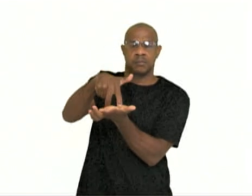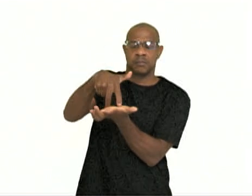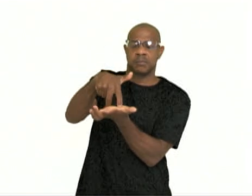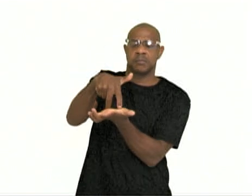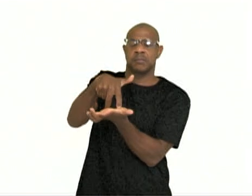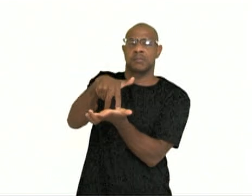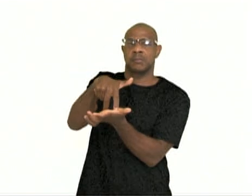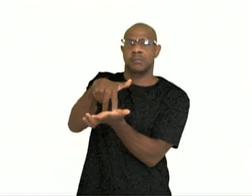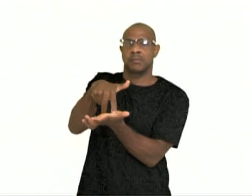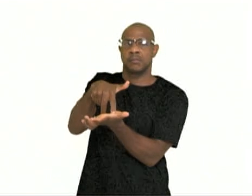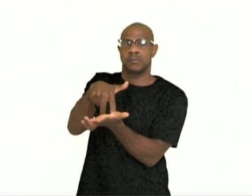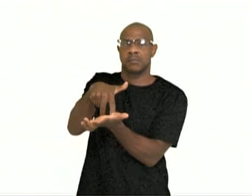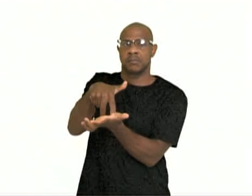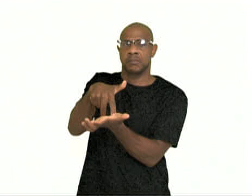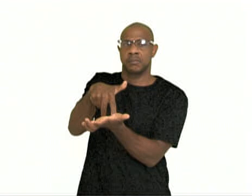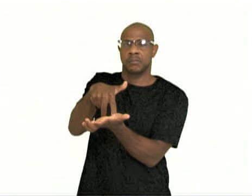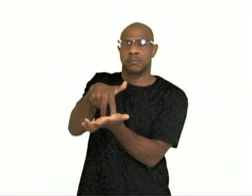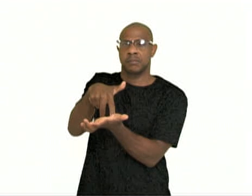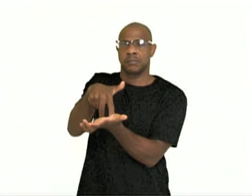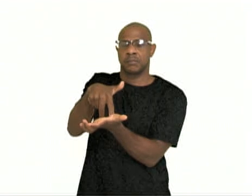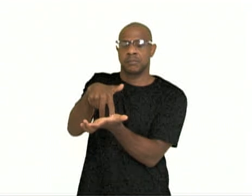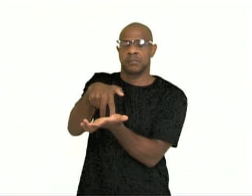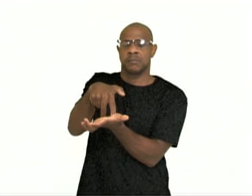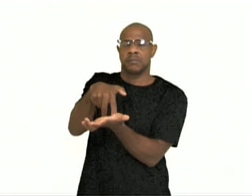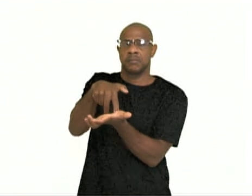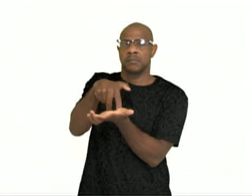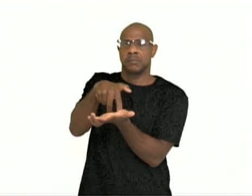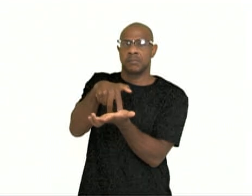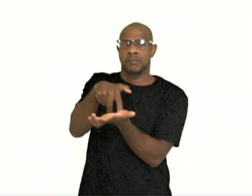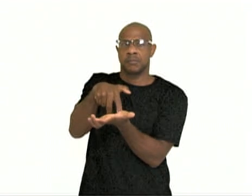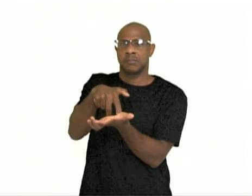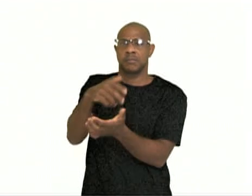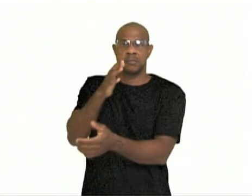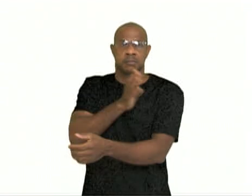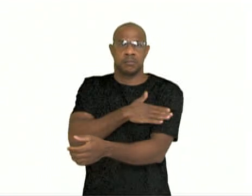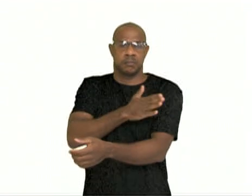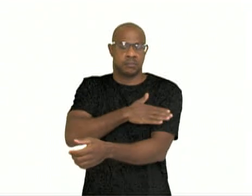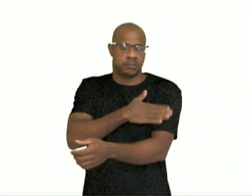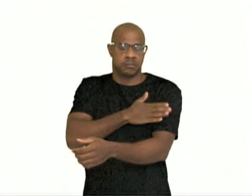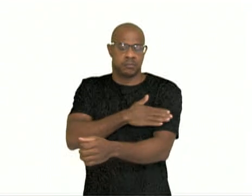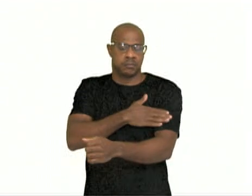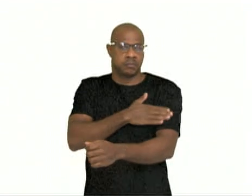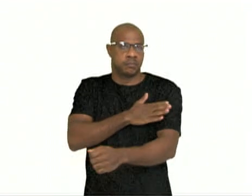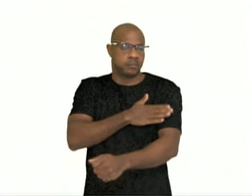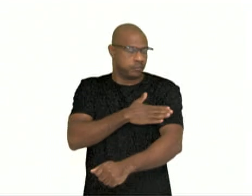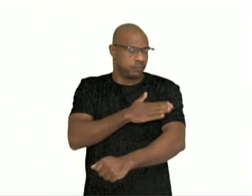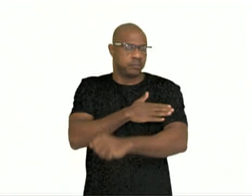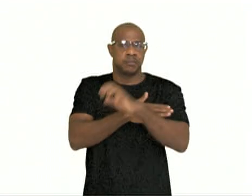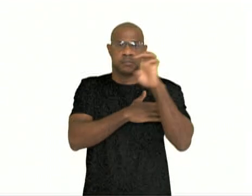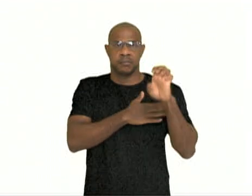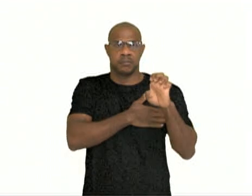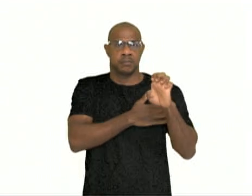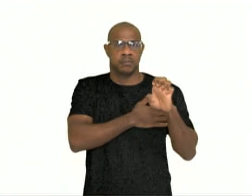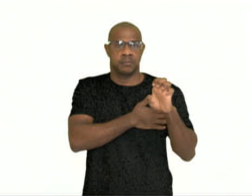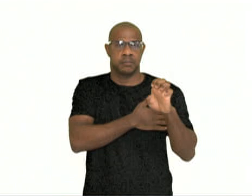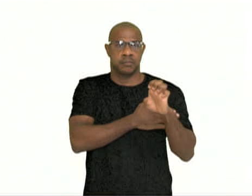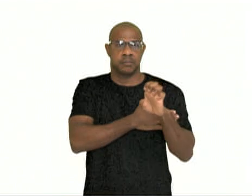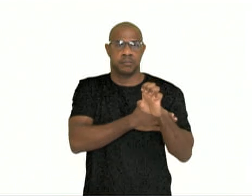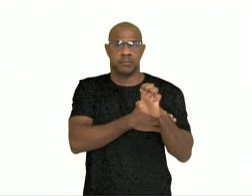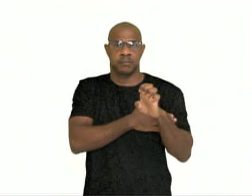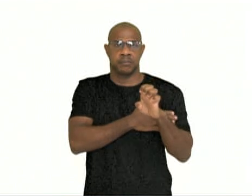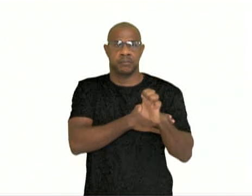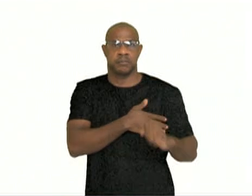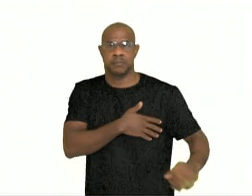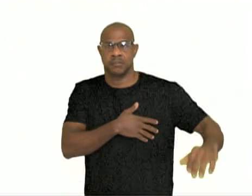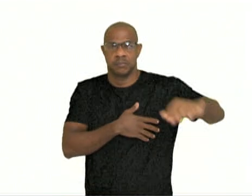tronco levemente inclinado para frente, o braço esquerdo fica semiflexionado à frente, na altura do